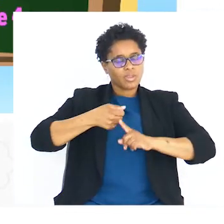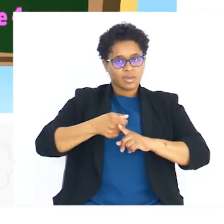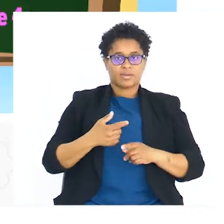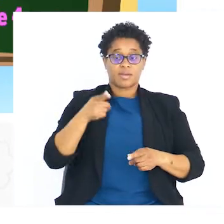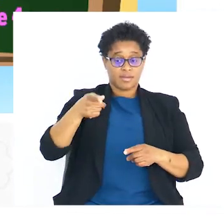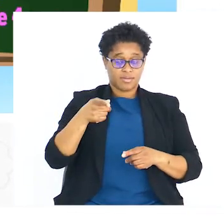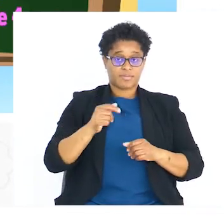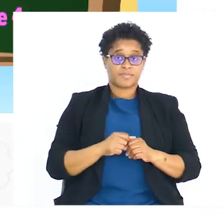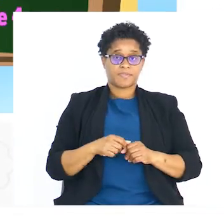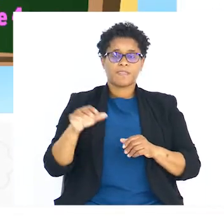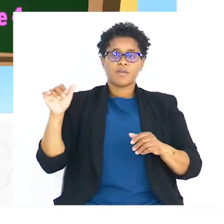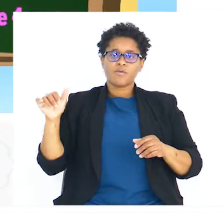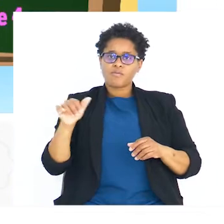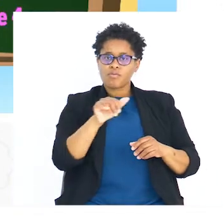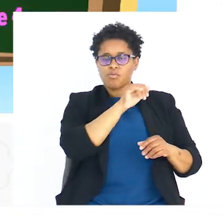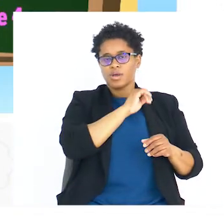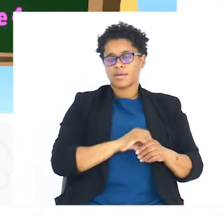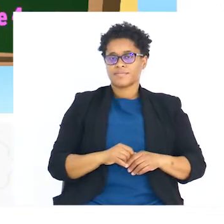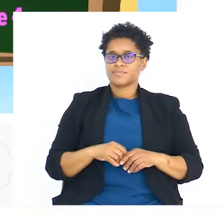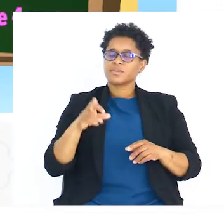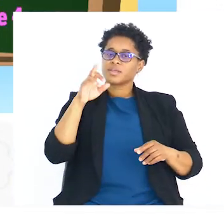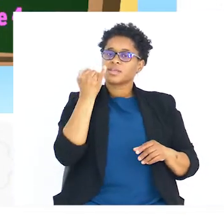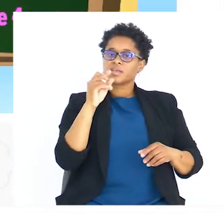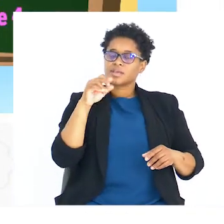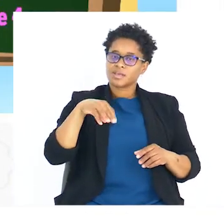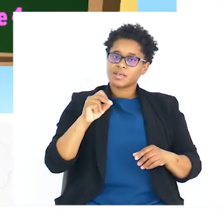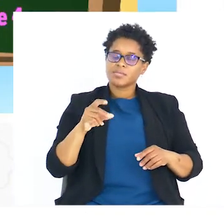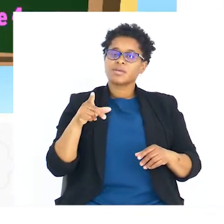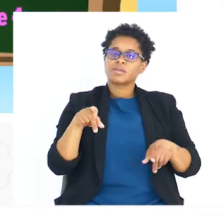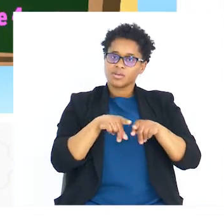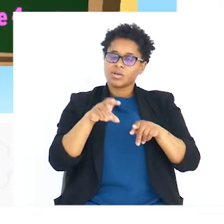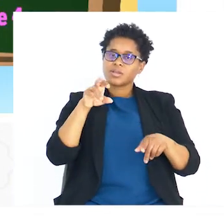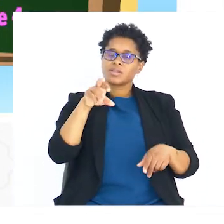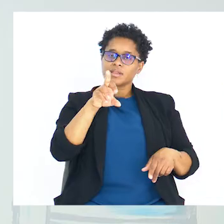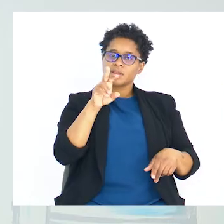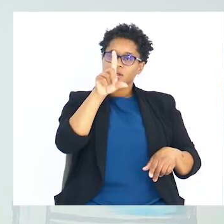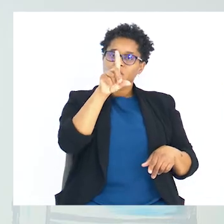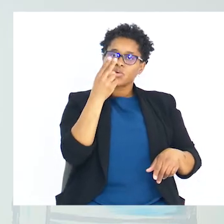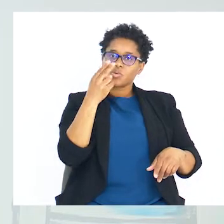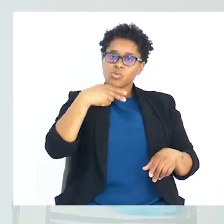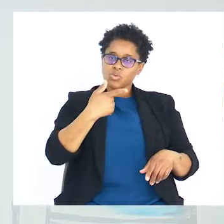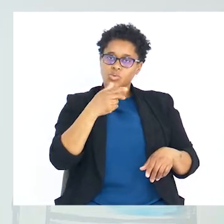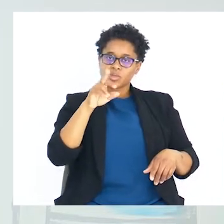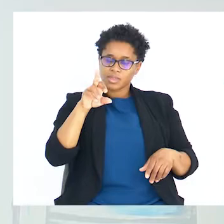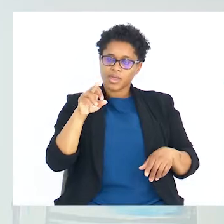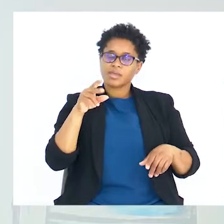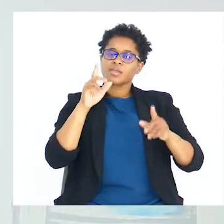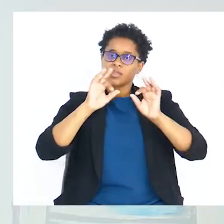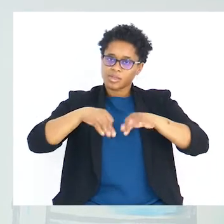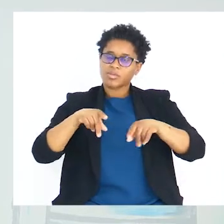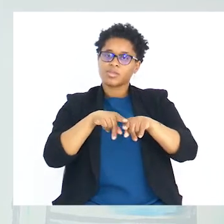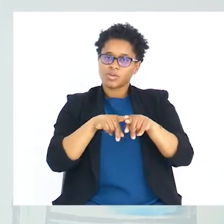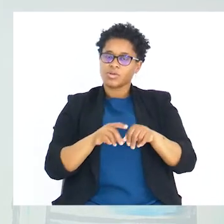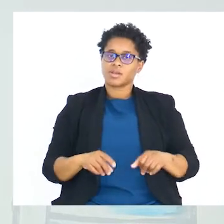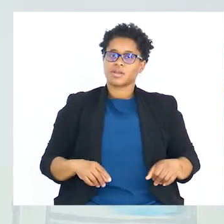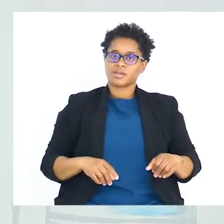Aqui, voar rima com lutar. Tem a mesma terminação, não é?